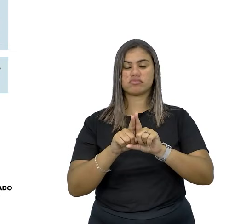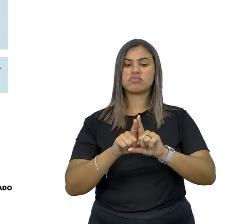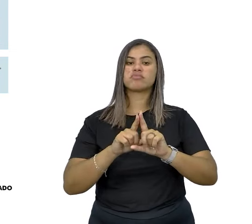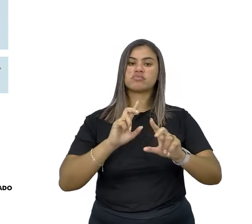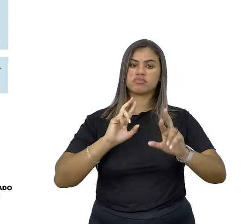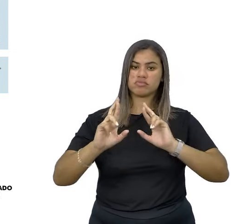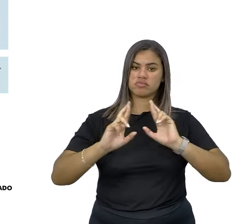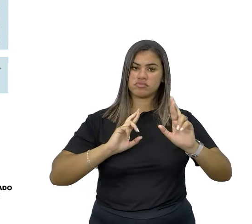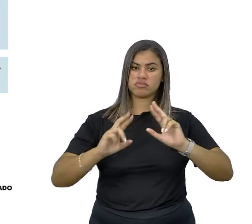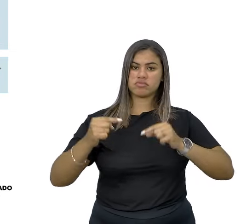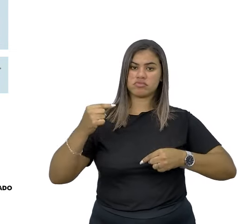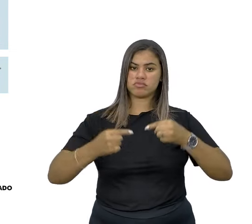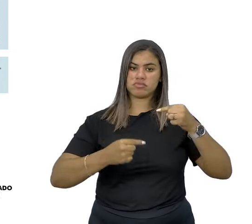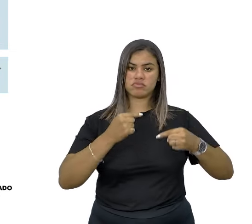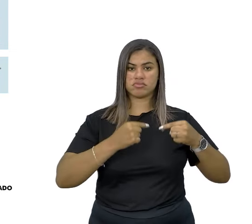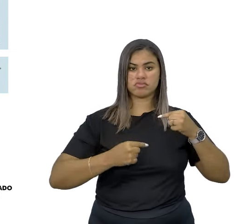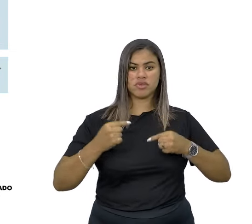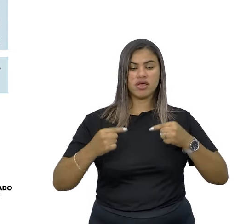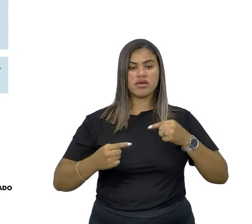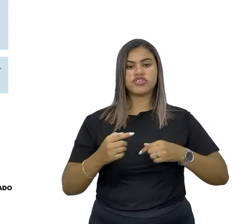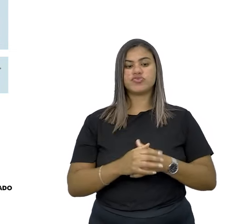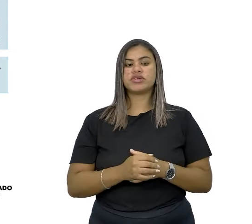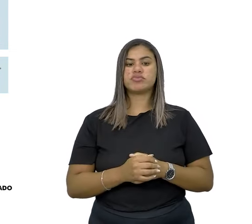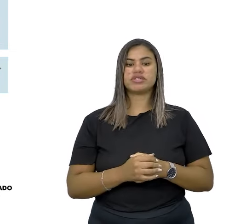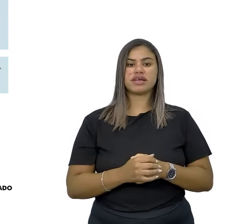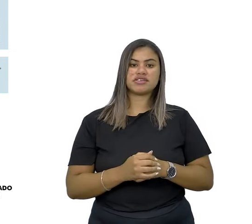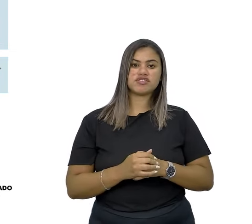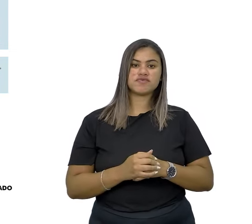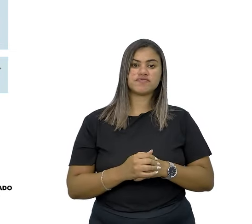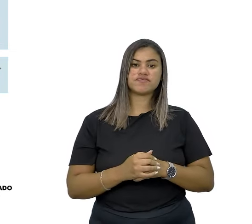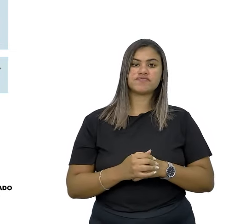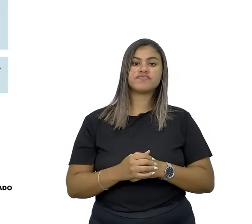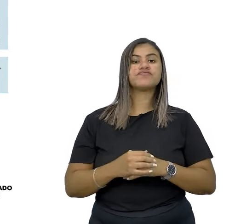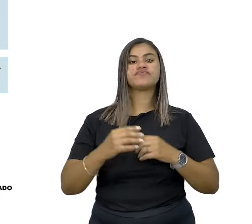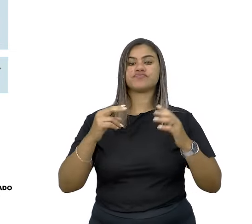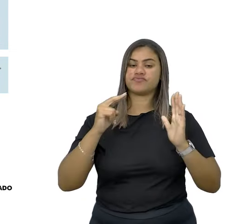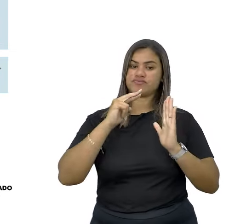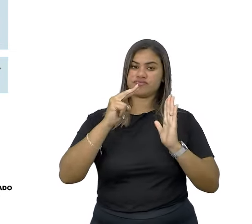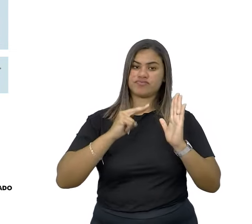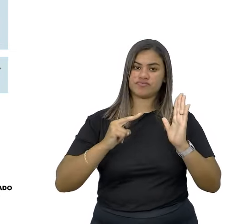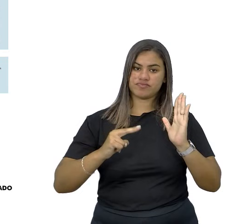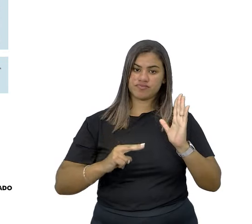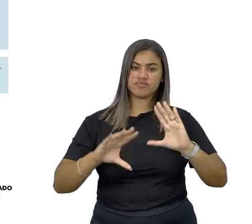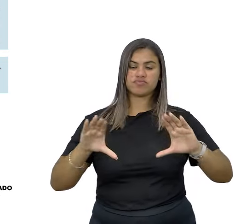Então, alguns pontos são muito importantes: leitura coletiva,